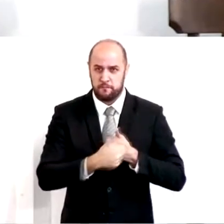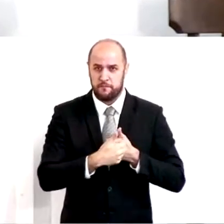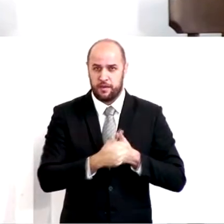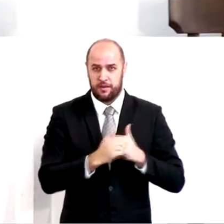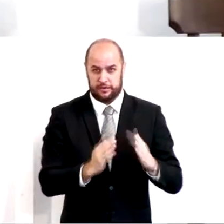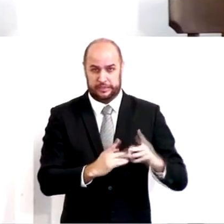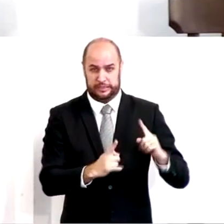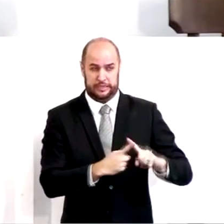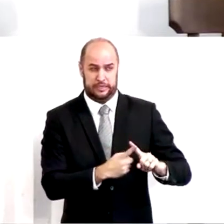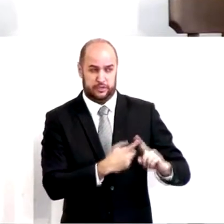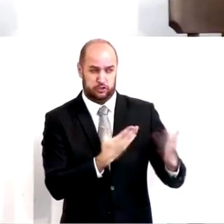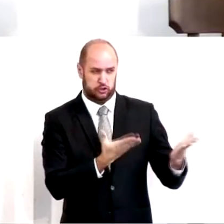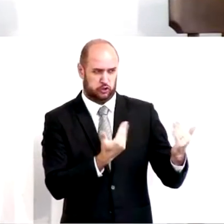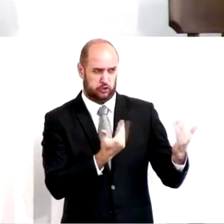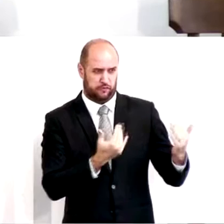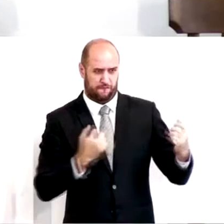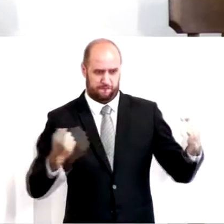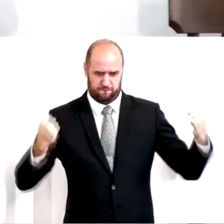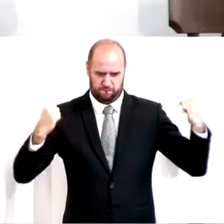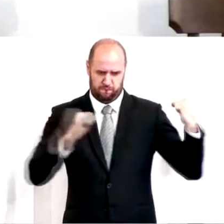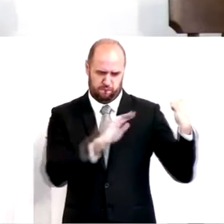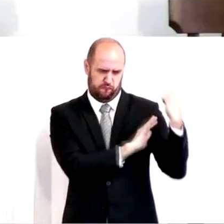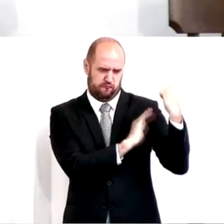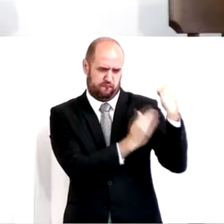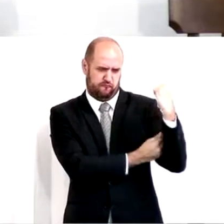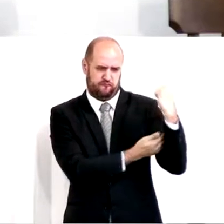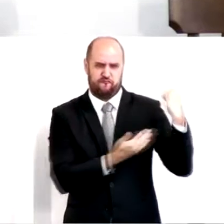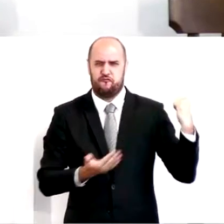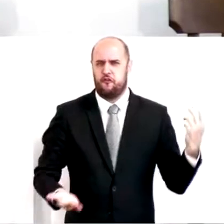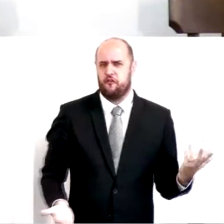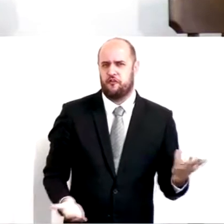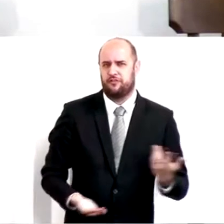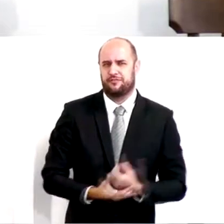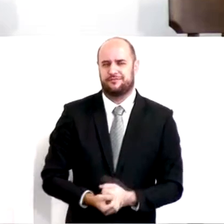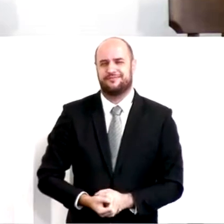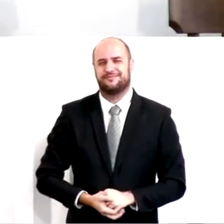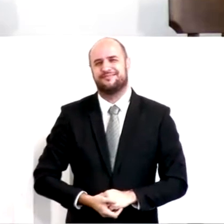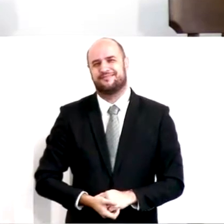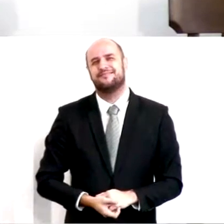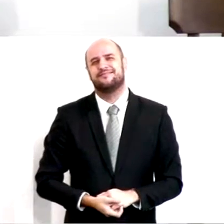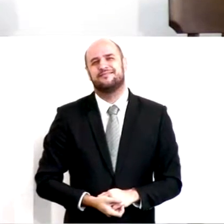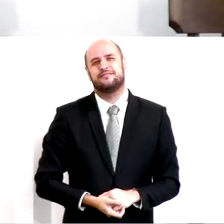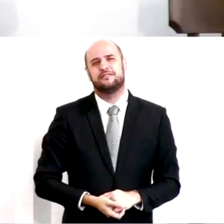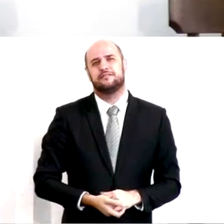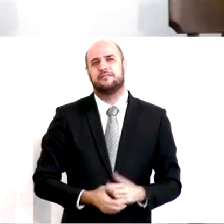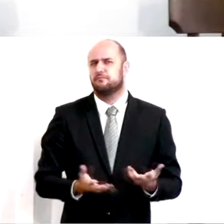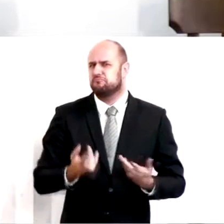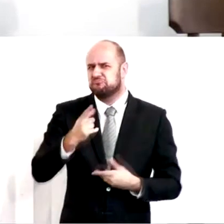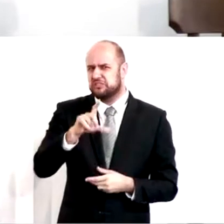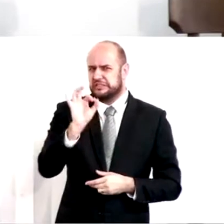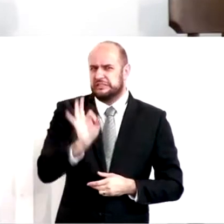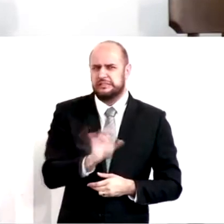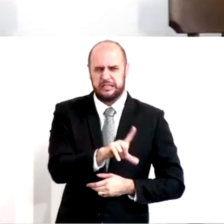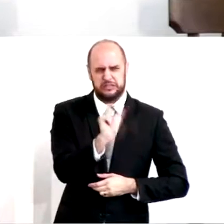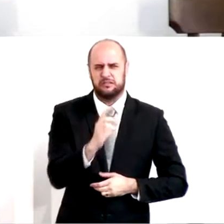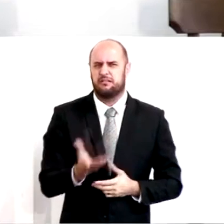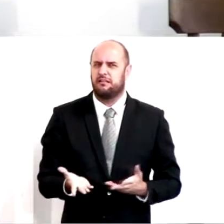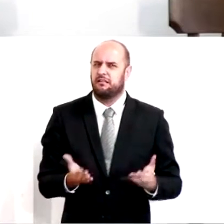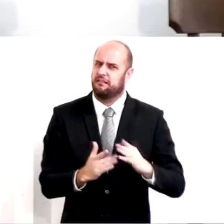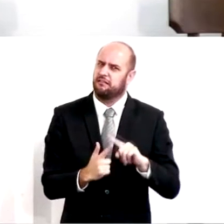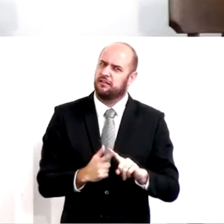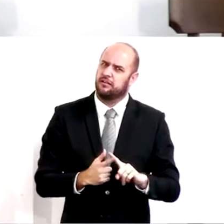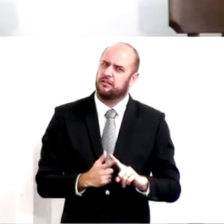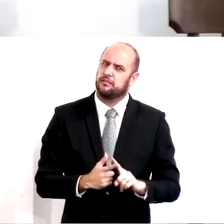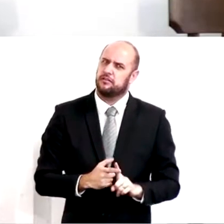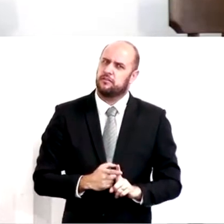olha como esses jovens são fortes e viris, né? Você não acha que é assim que muita gente escolhe igreja?